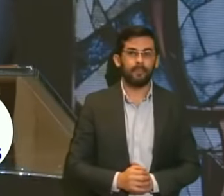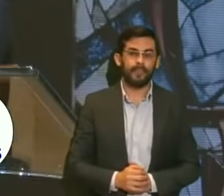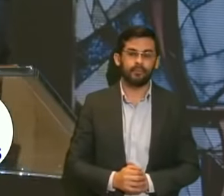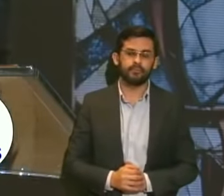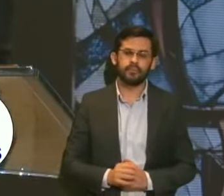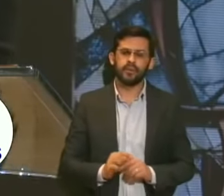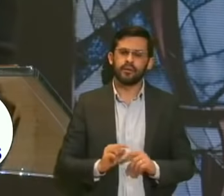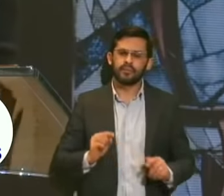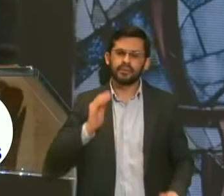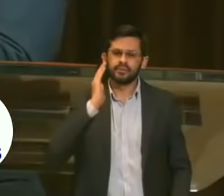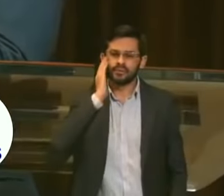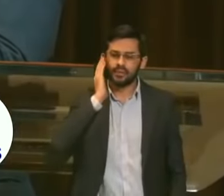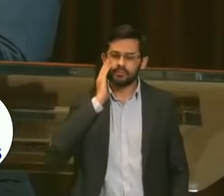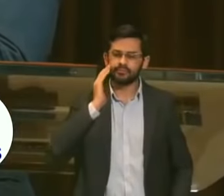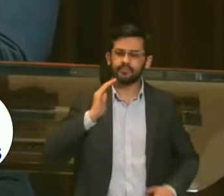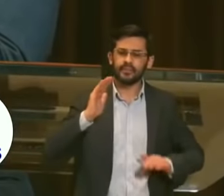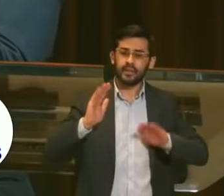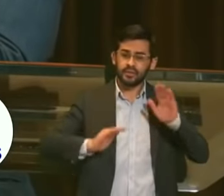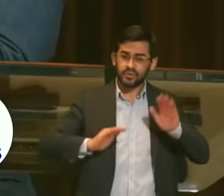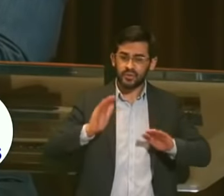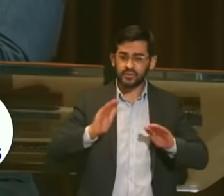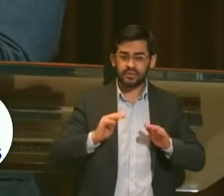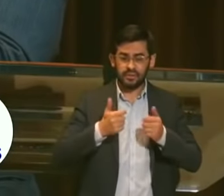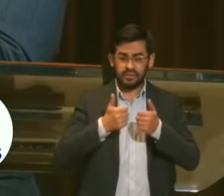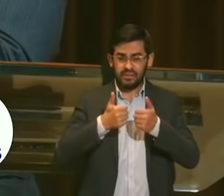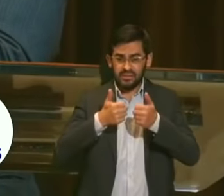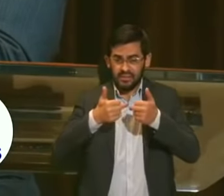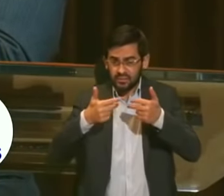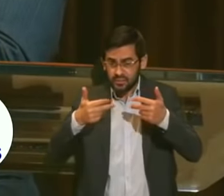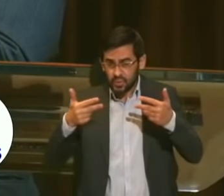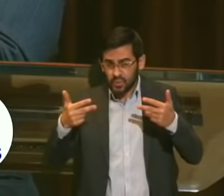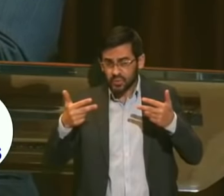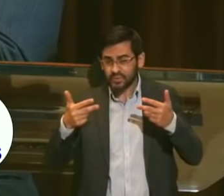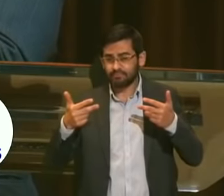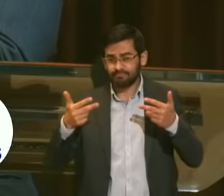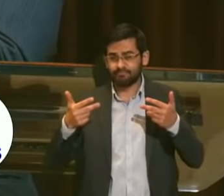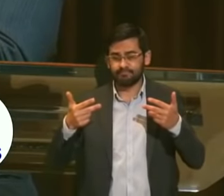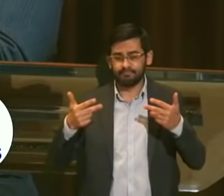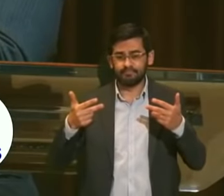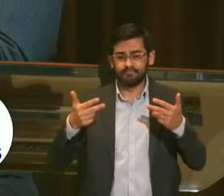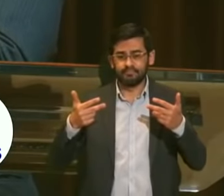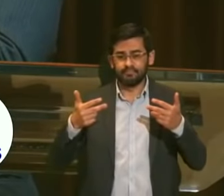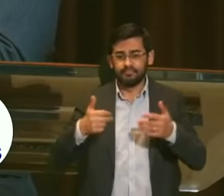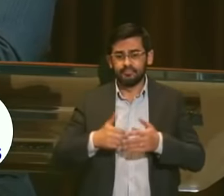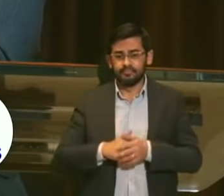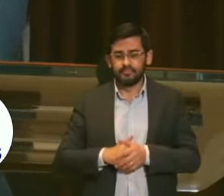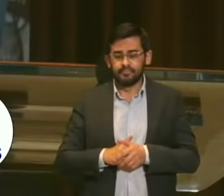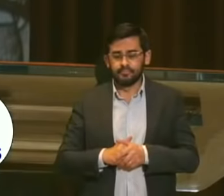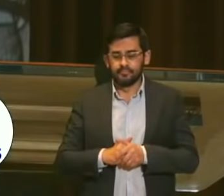E sabe, algumas vezes as coisas são,